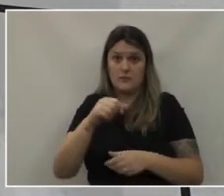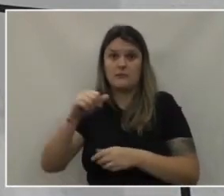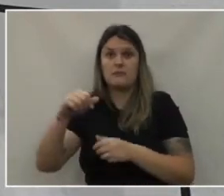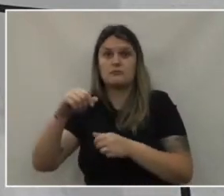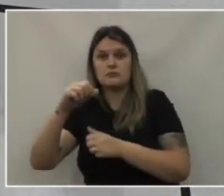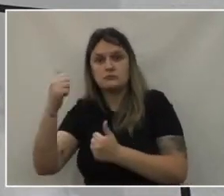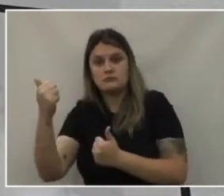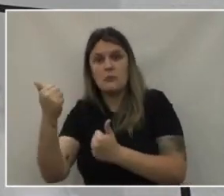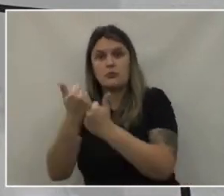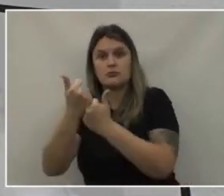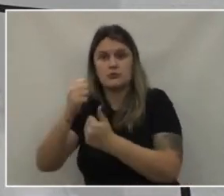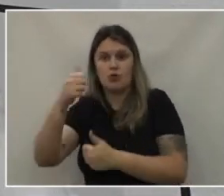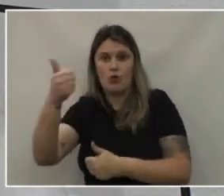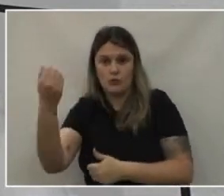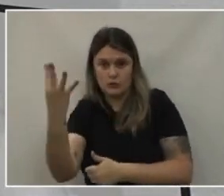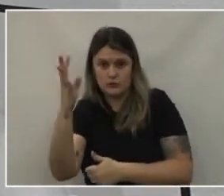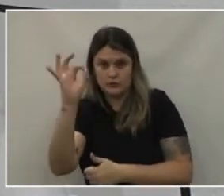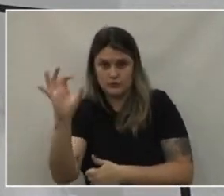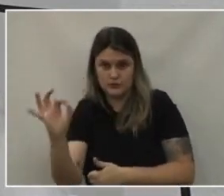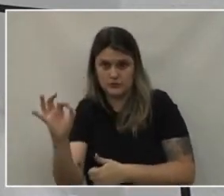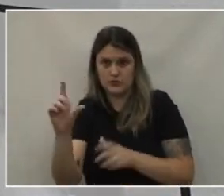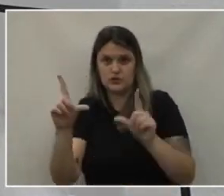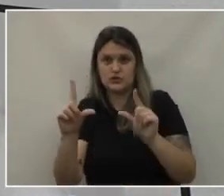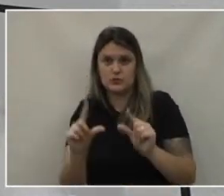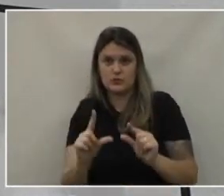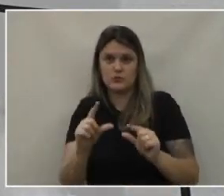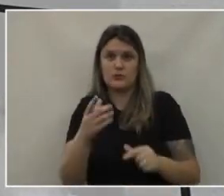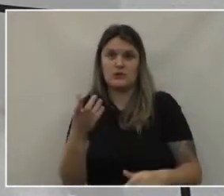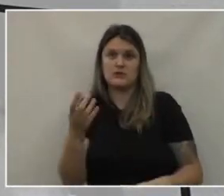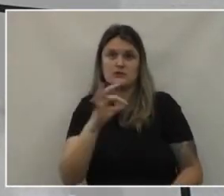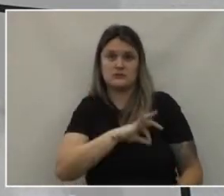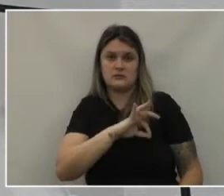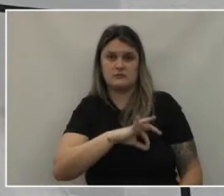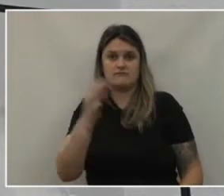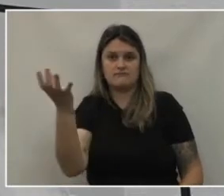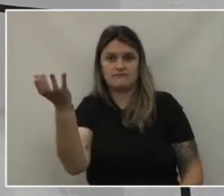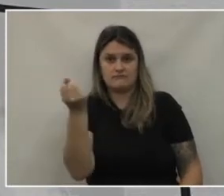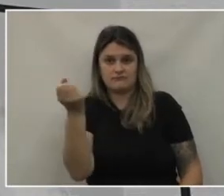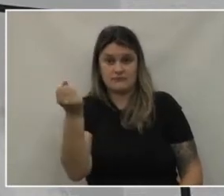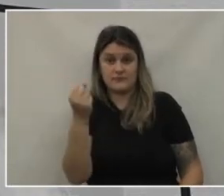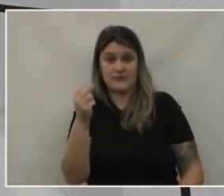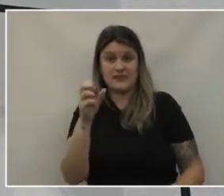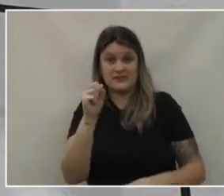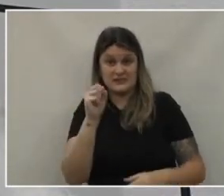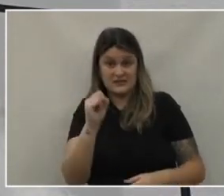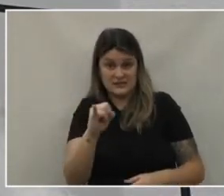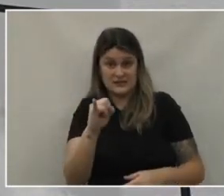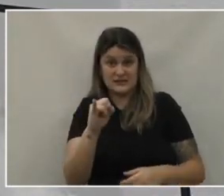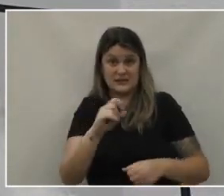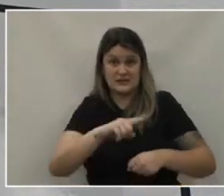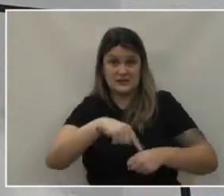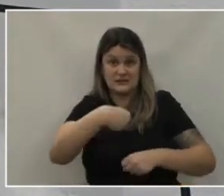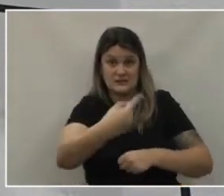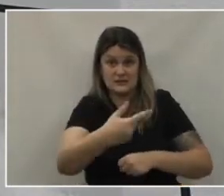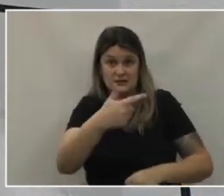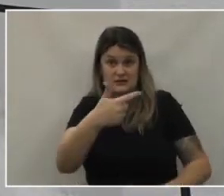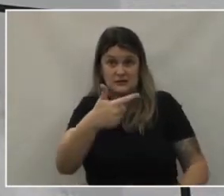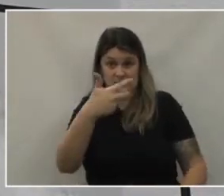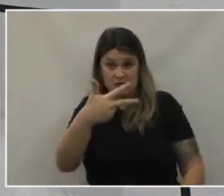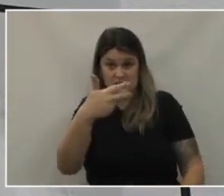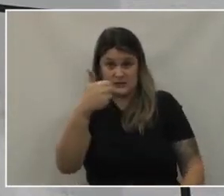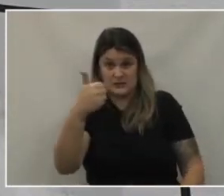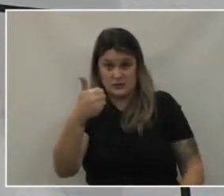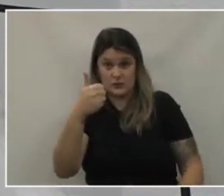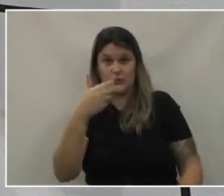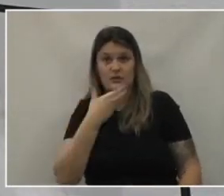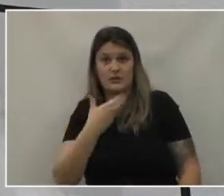14%, redução no valor da aposentadoria para quem ingressou após 31 de dezembro de